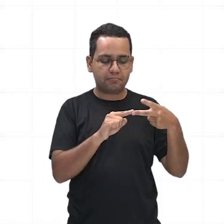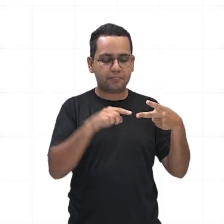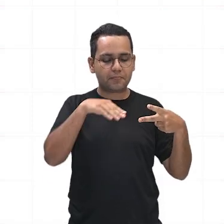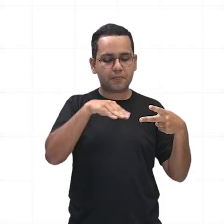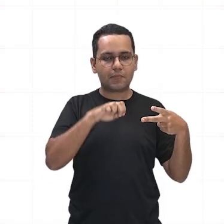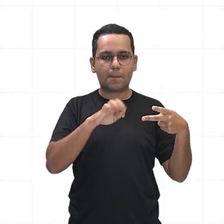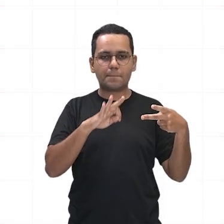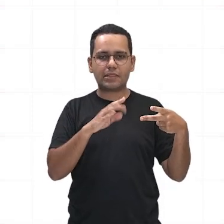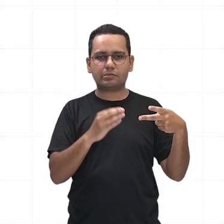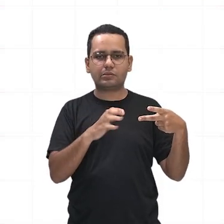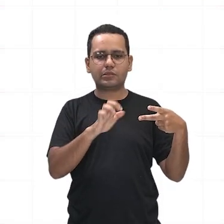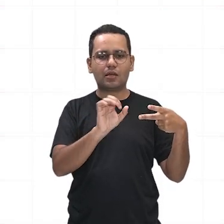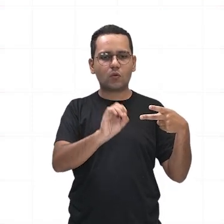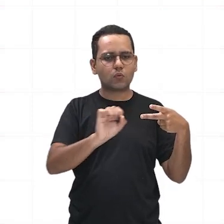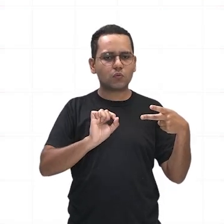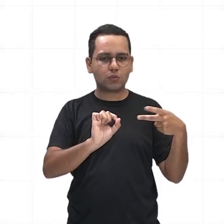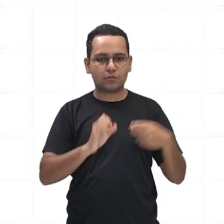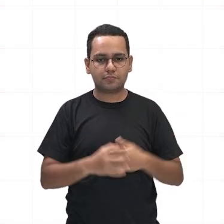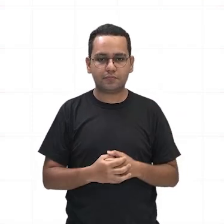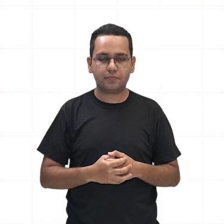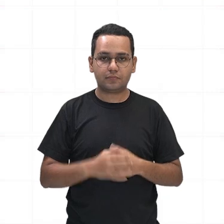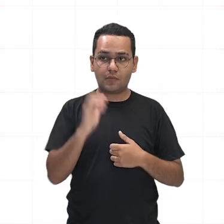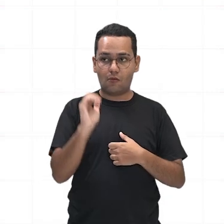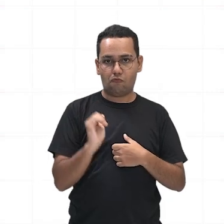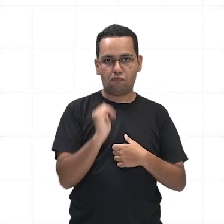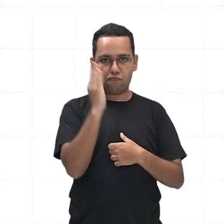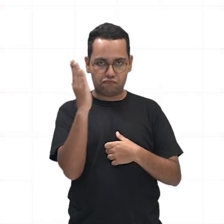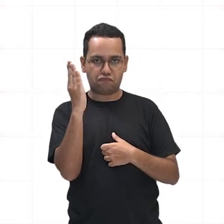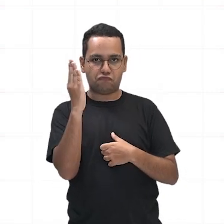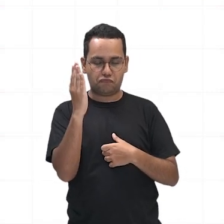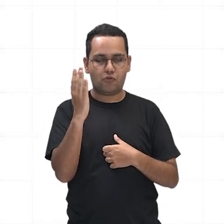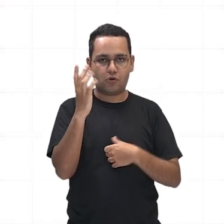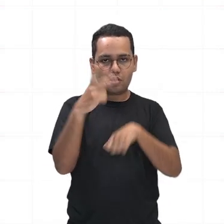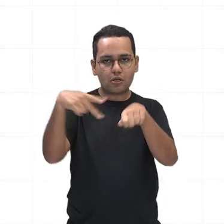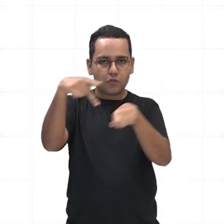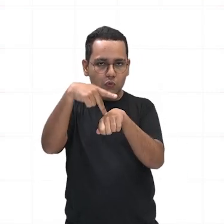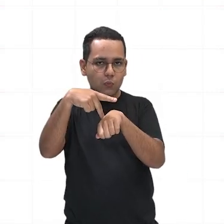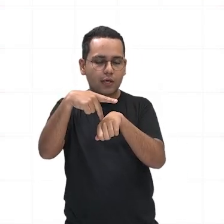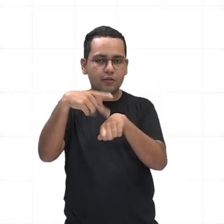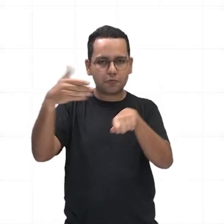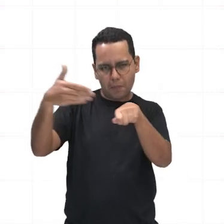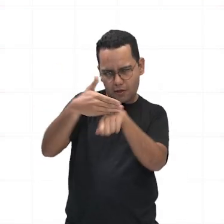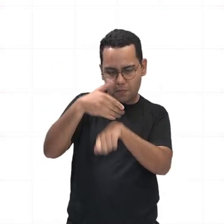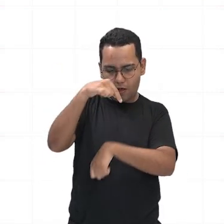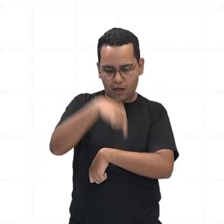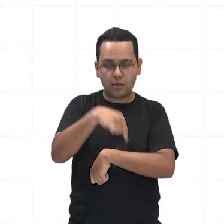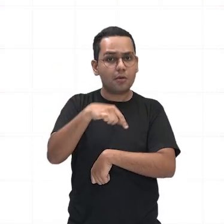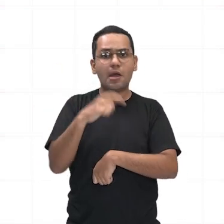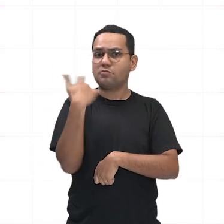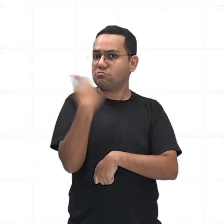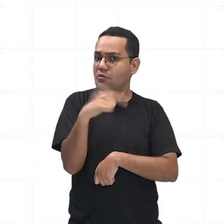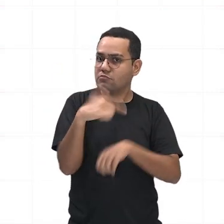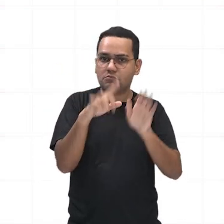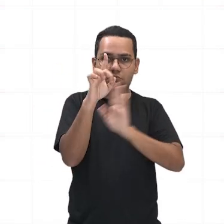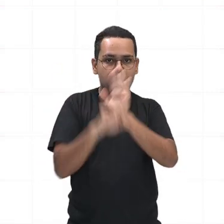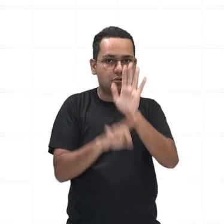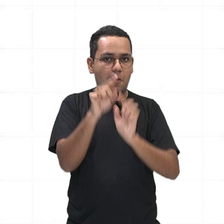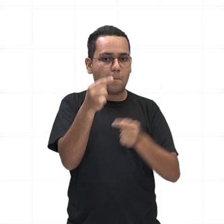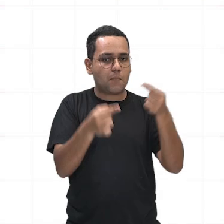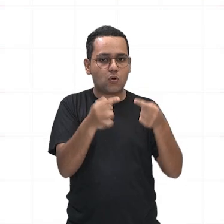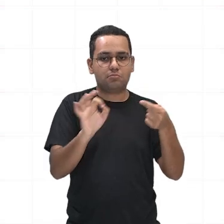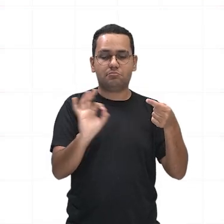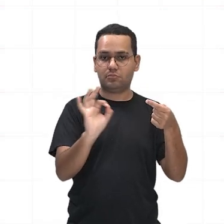quem, professora? Eles eram estrangeiros que não tinham direito de participar da vida política, também não tinham